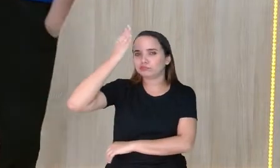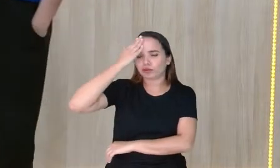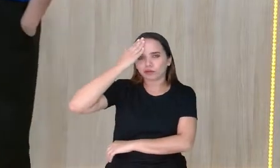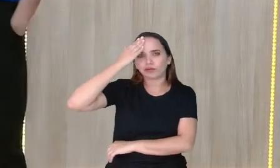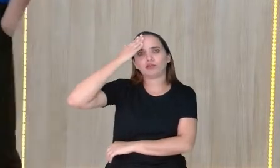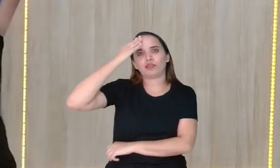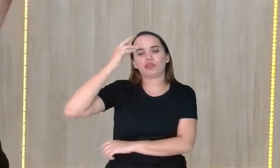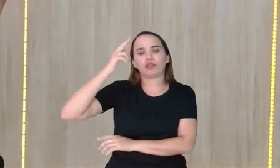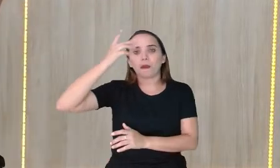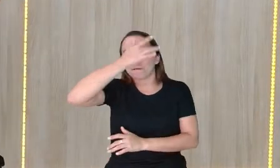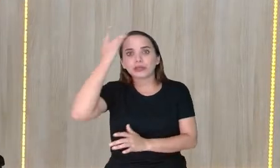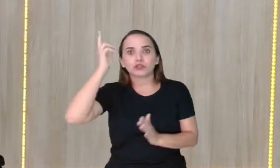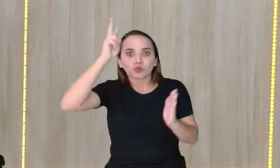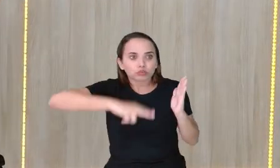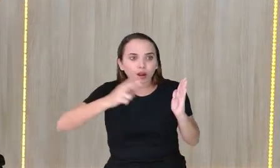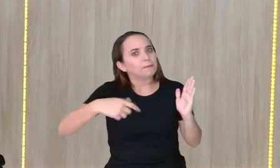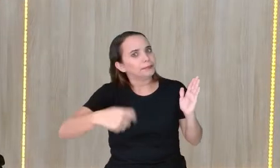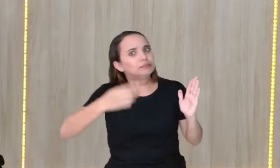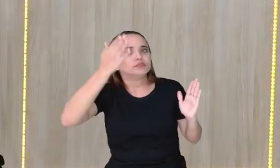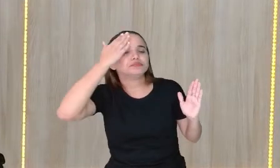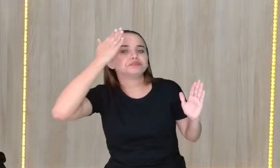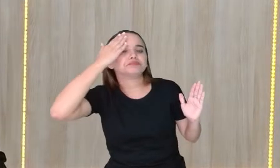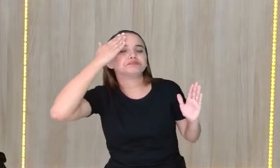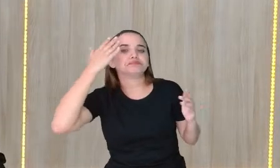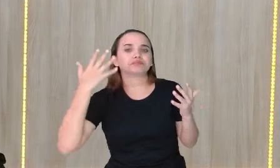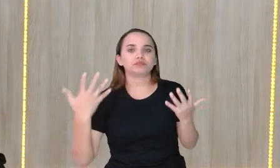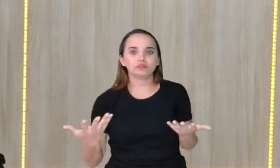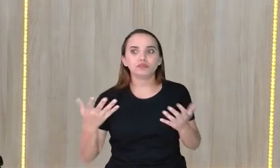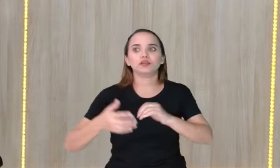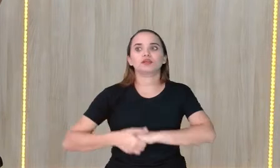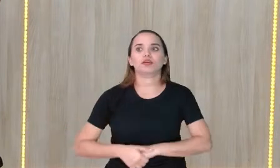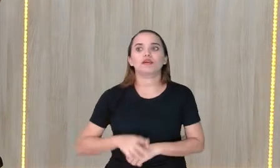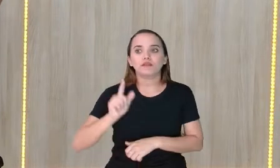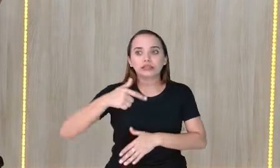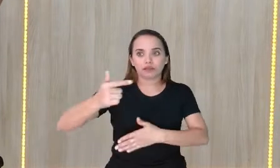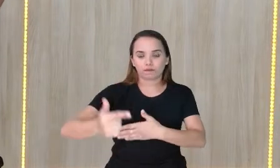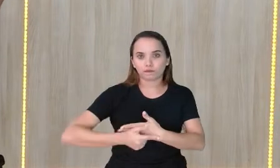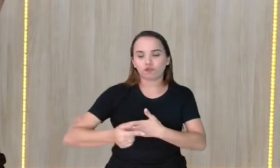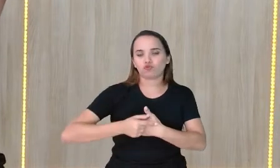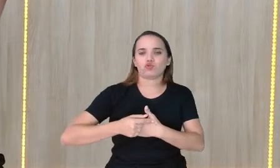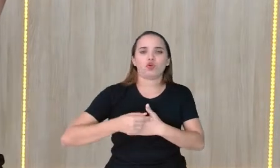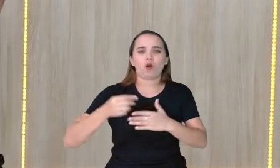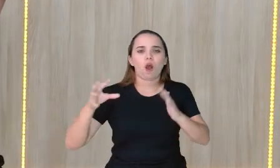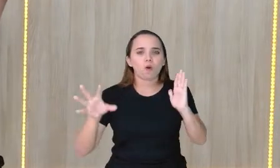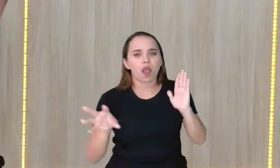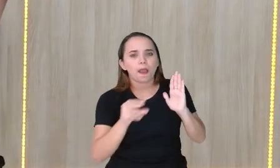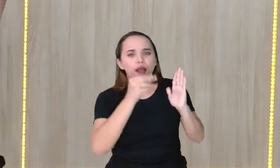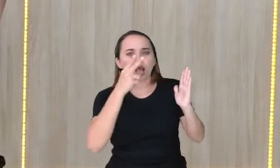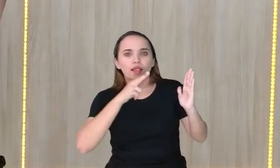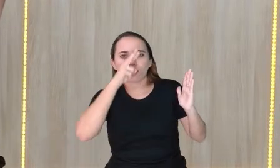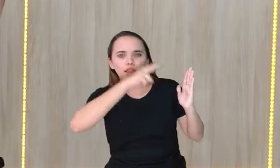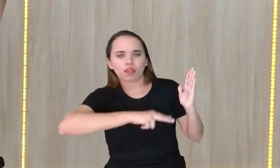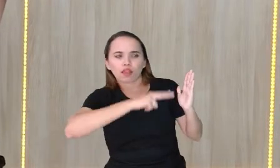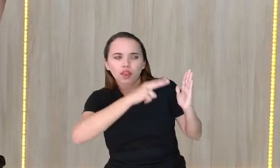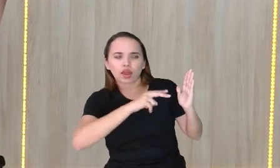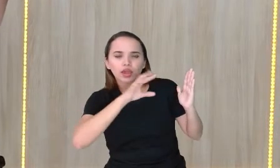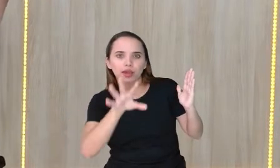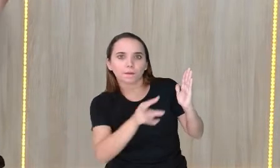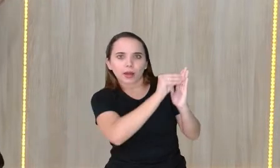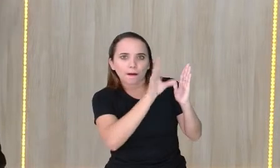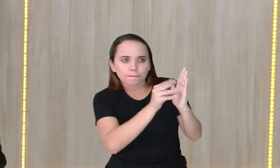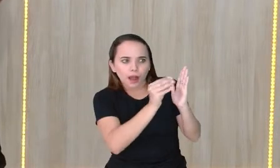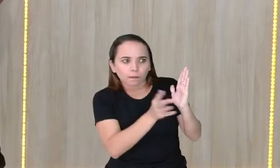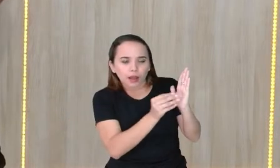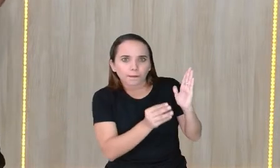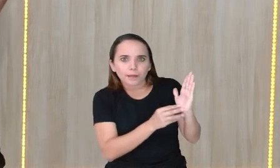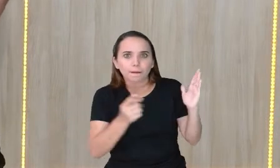compreendido pelo leitor, né? Cuja tarefa vai ser a de preencher as elipses narrativas, ou seja, essas faltas, essas